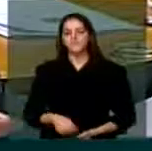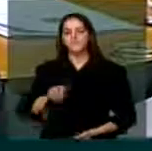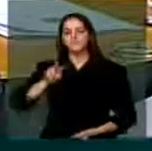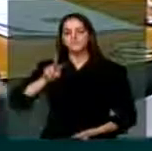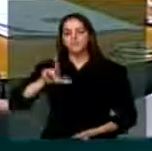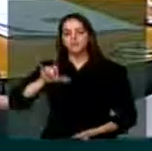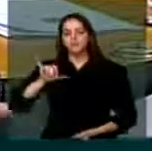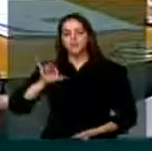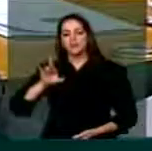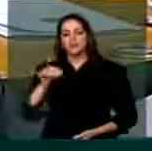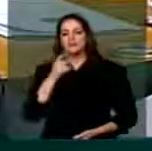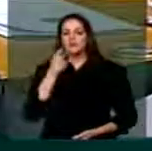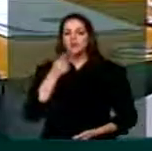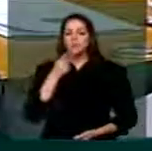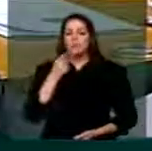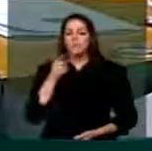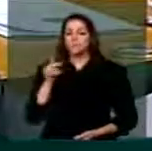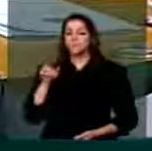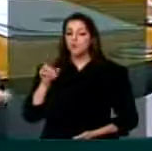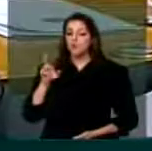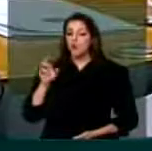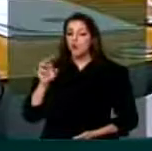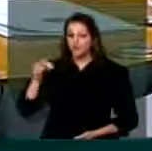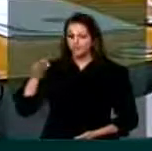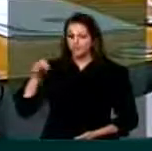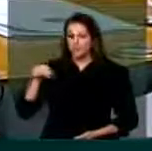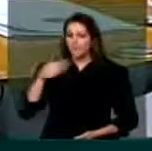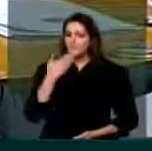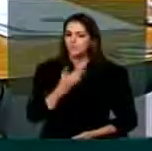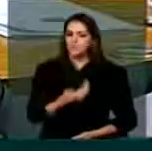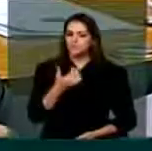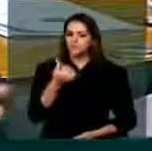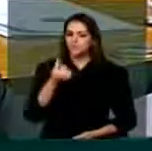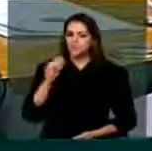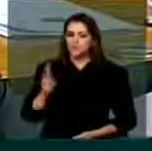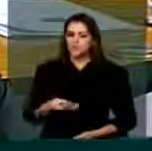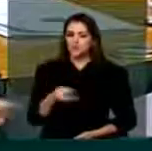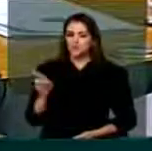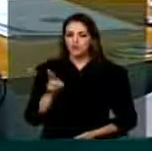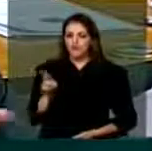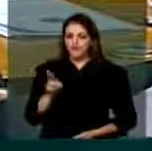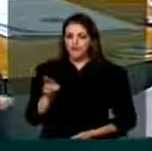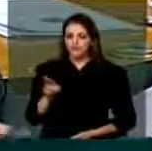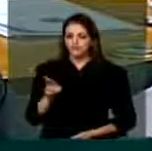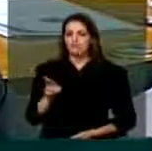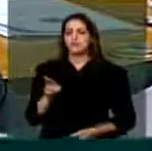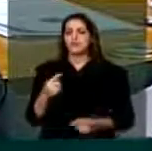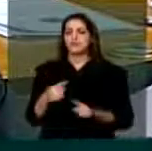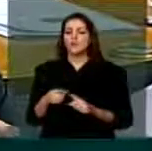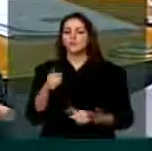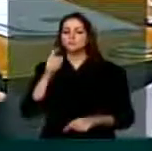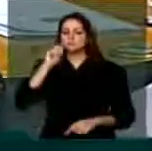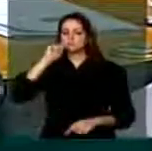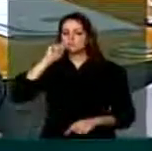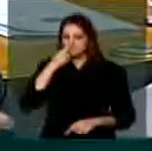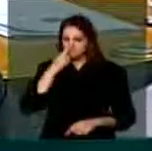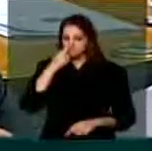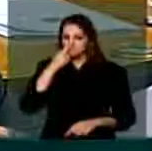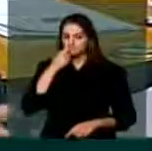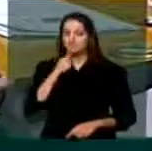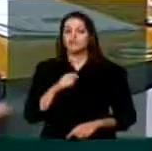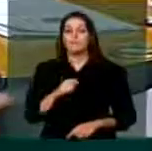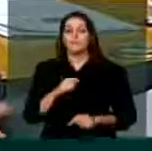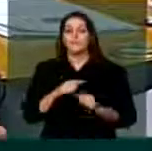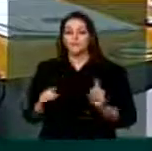Valério relatou que Ronan pediu 6 milhões de reais para ficar calado. Mesma quantia do contrato apreendido pela